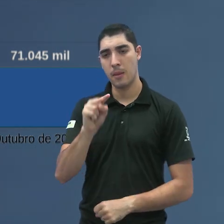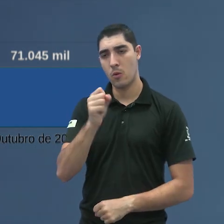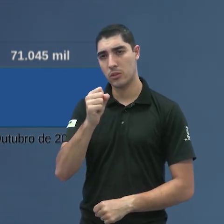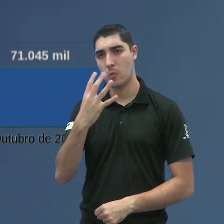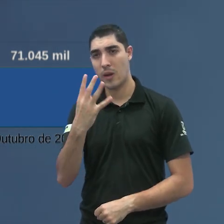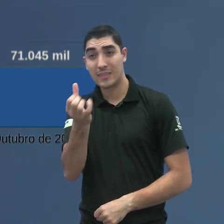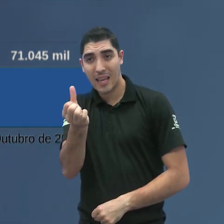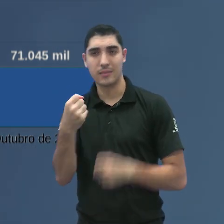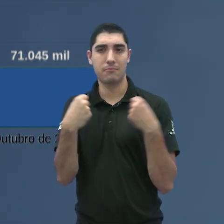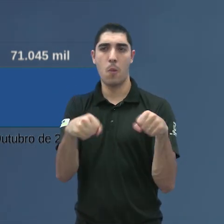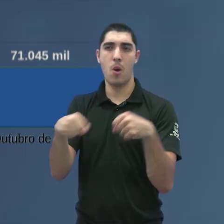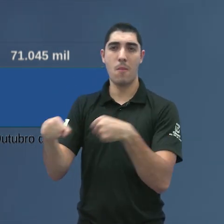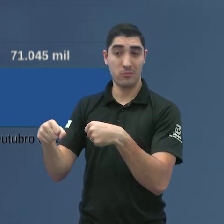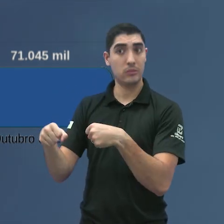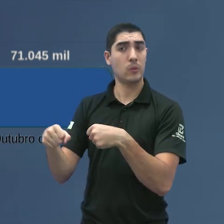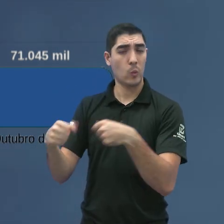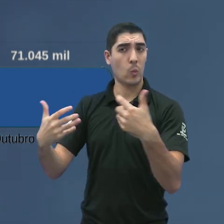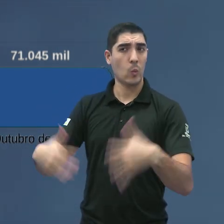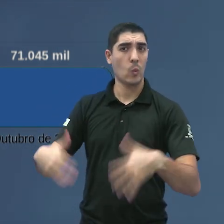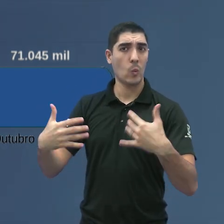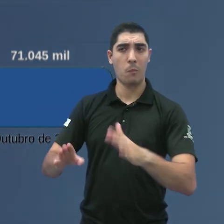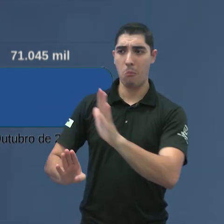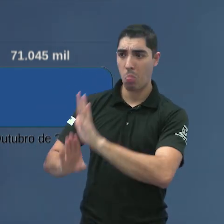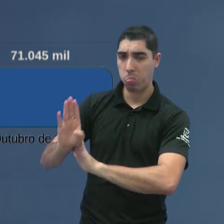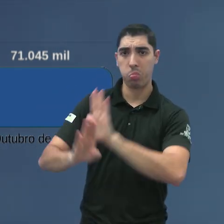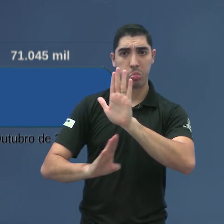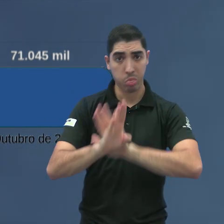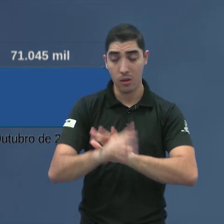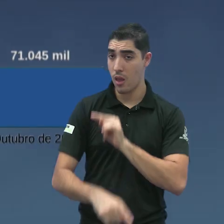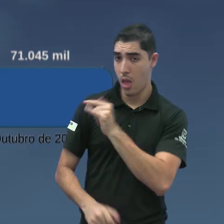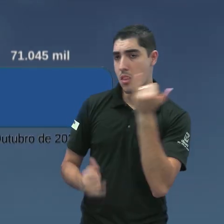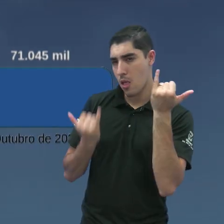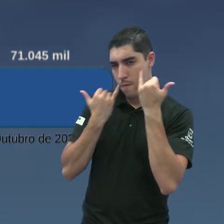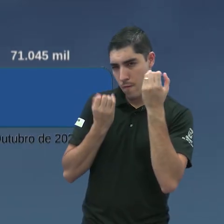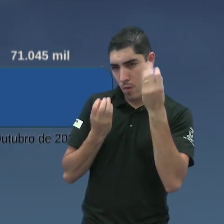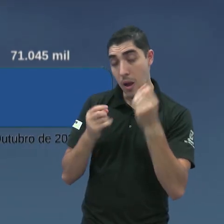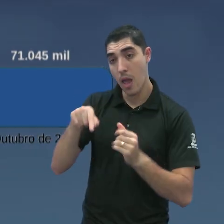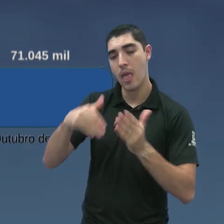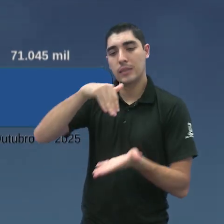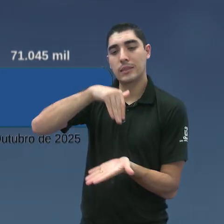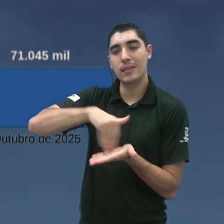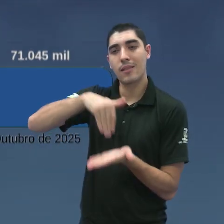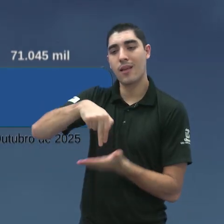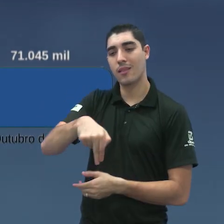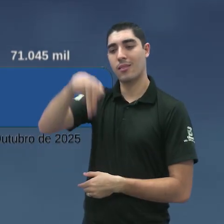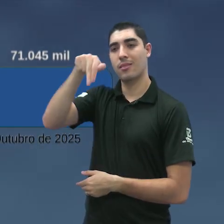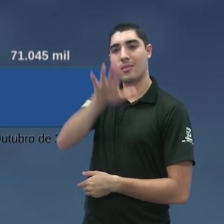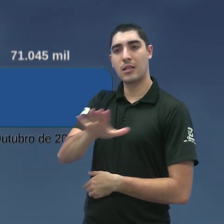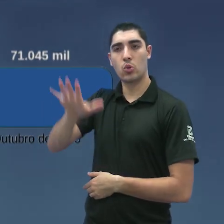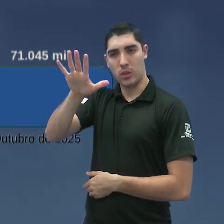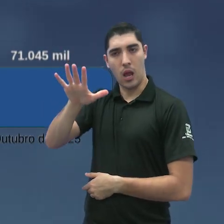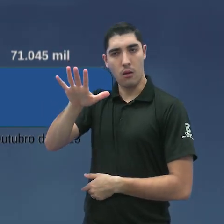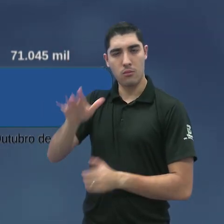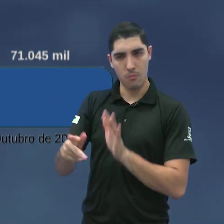1.846 veículos, uma quantidade muito grande, né? Os dados são da Secretaria Nacional de Trânsito, né?